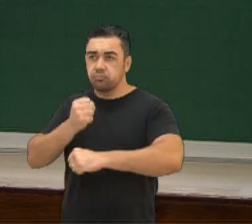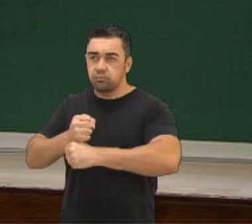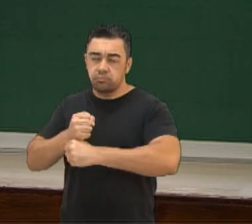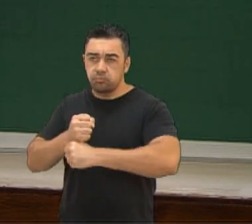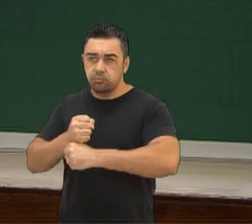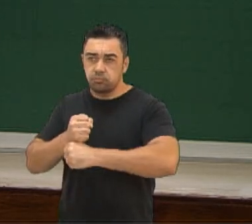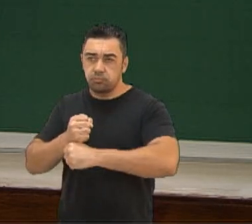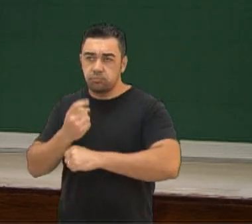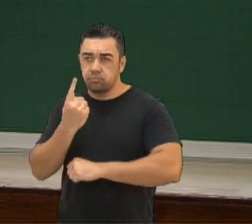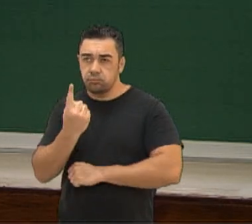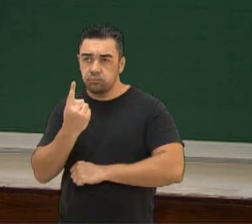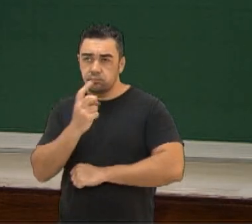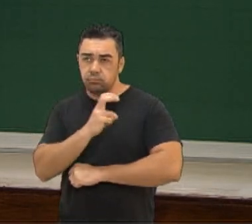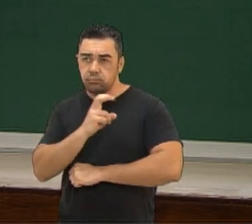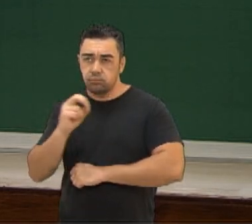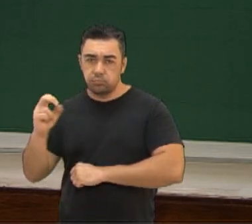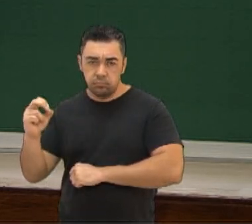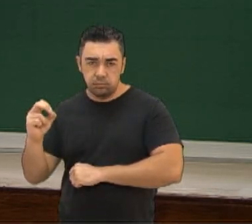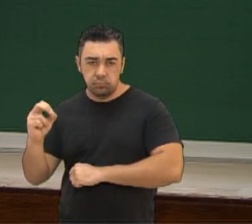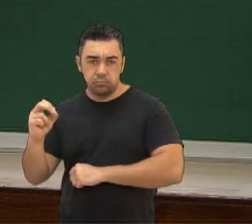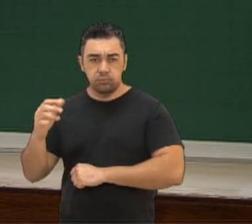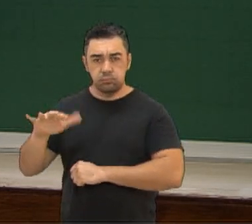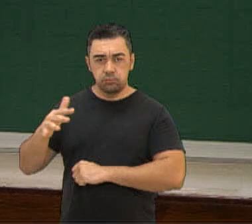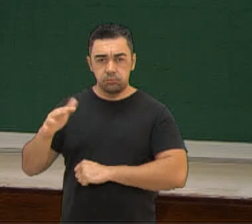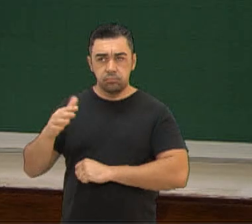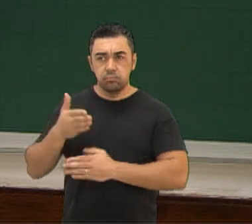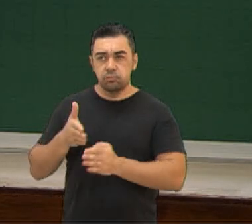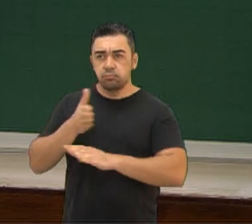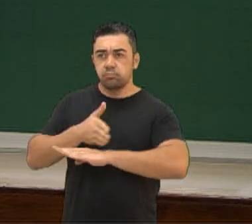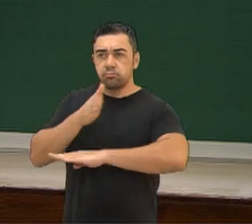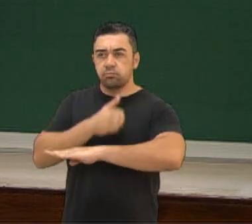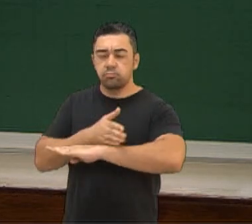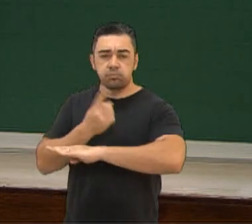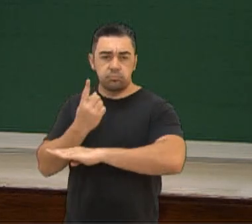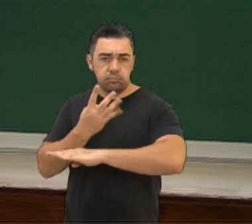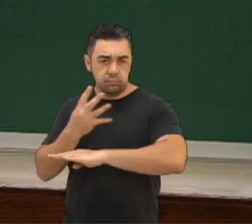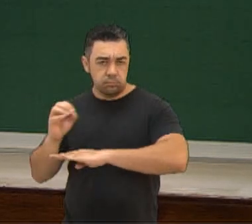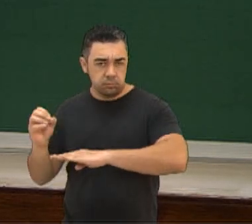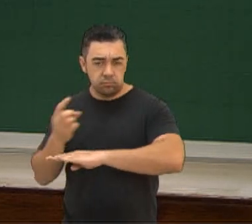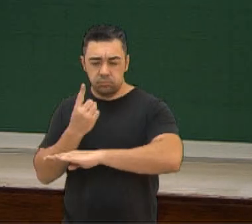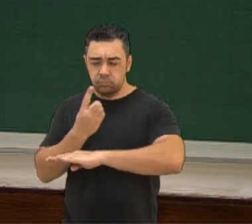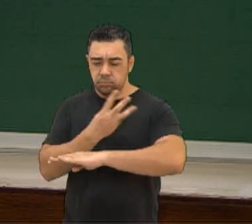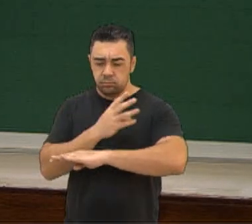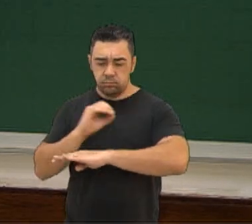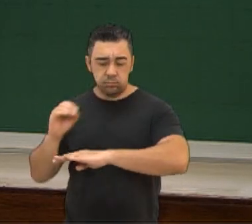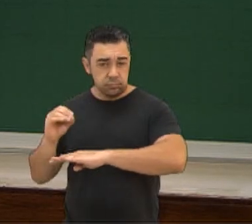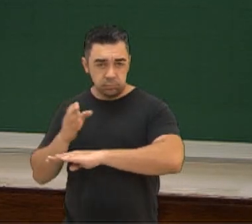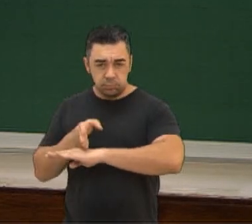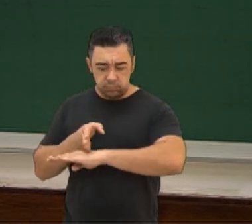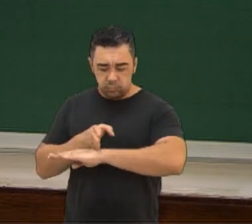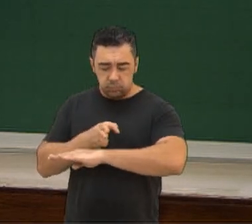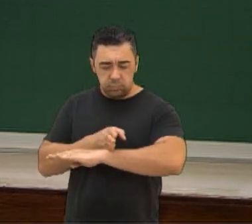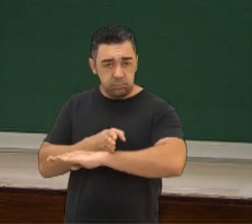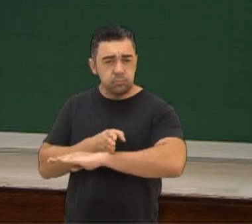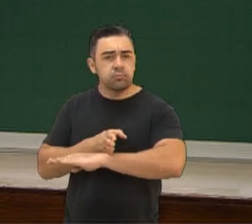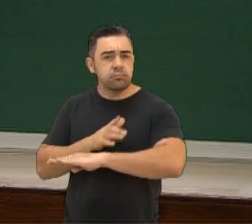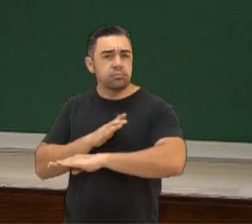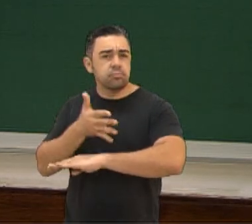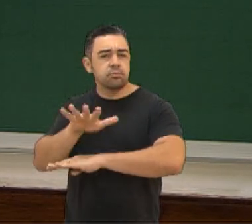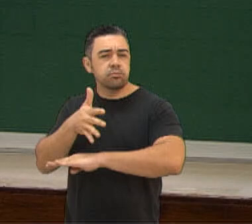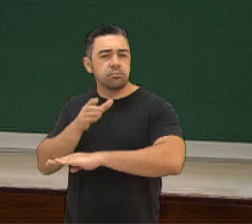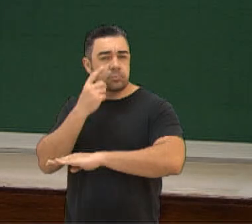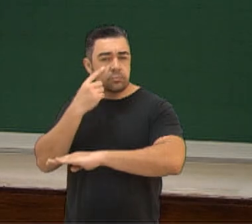de 1500, né, um pouco para trás, 1400, 1300, entre esses anos, nós vamos